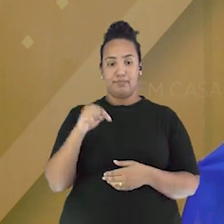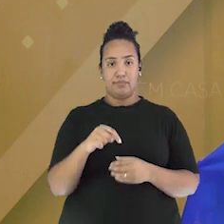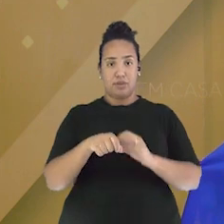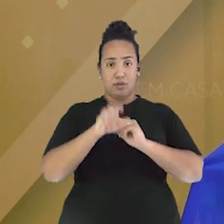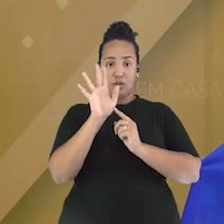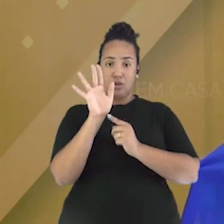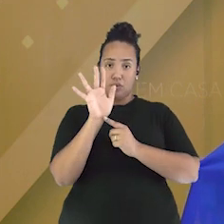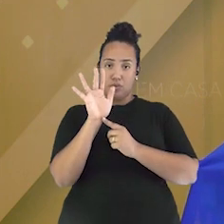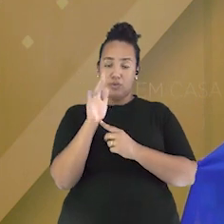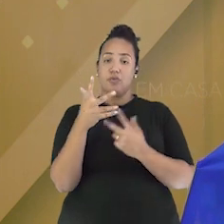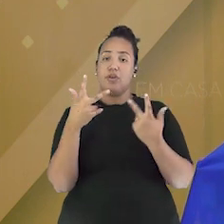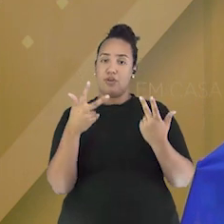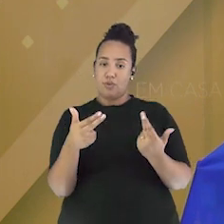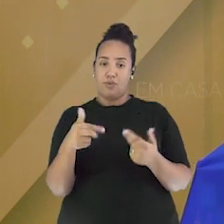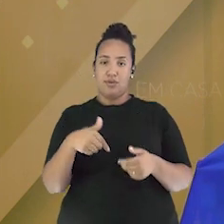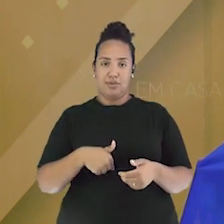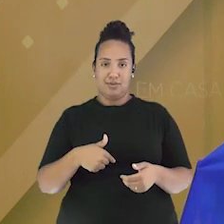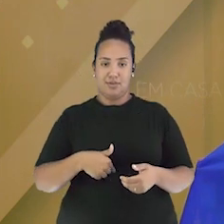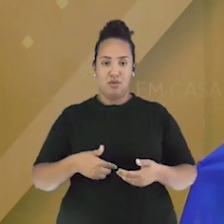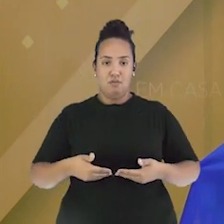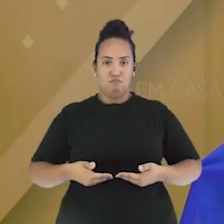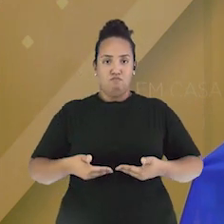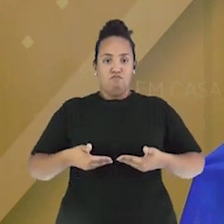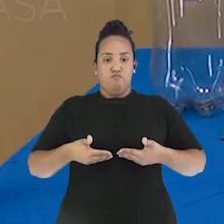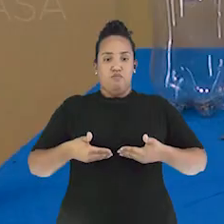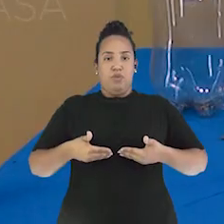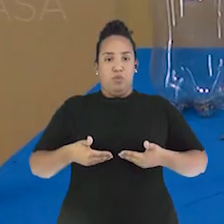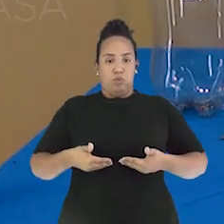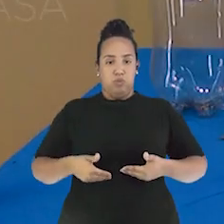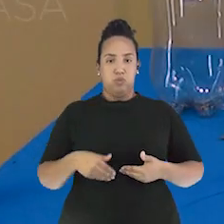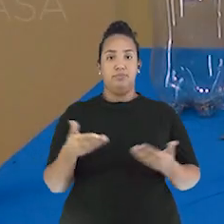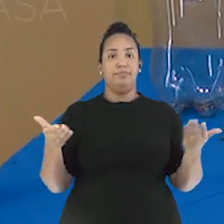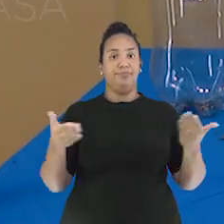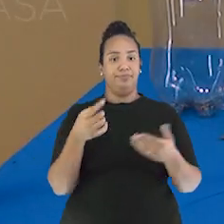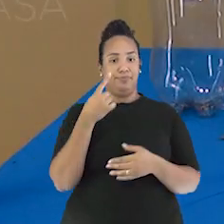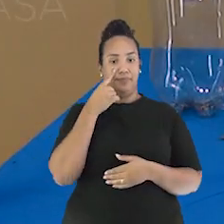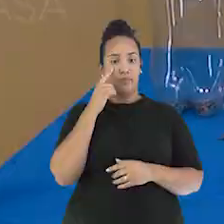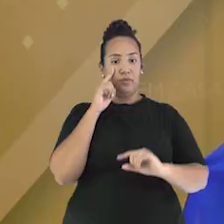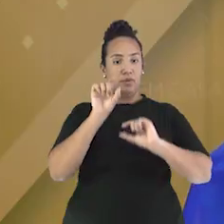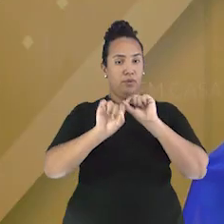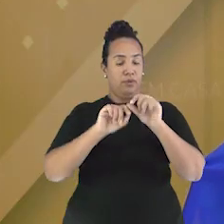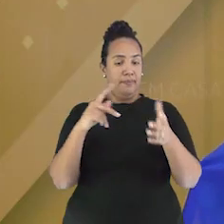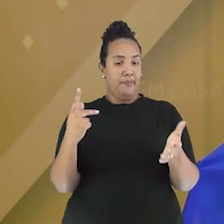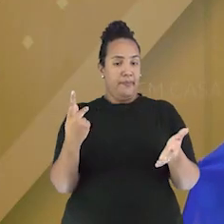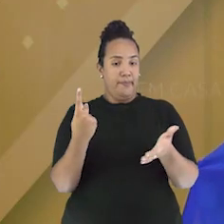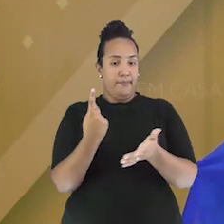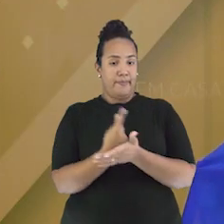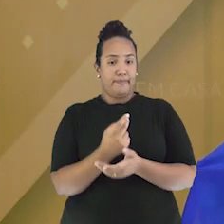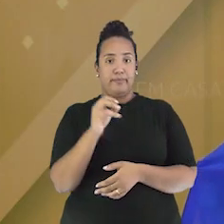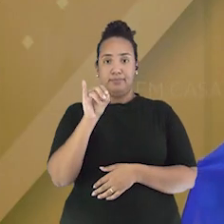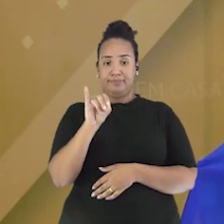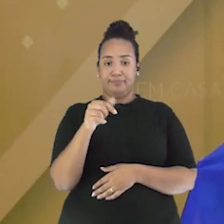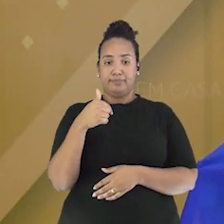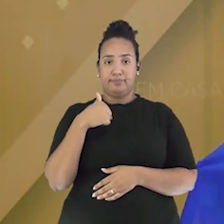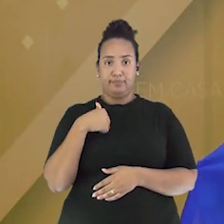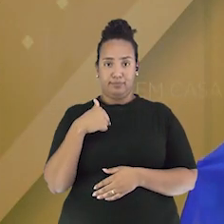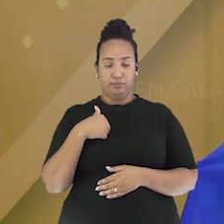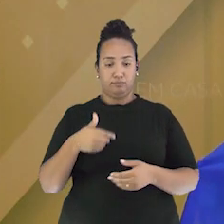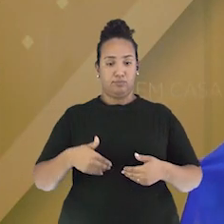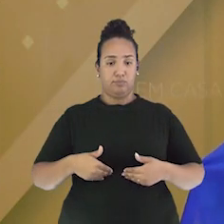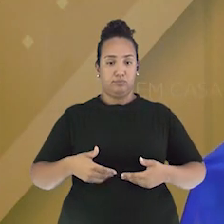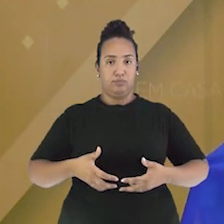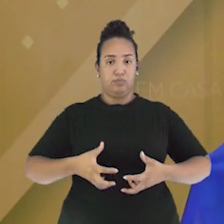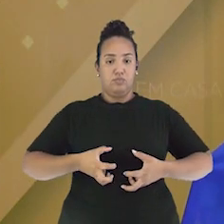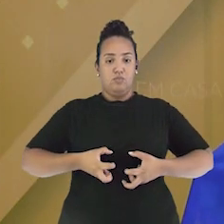a luva representa exatamente ele, o diafragma. E agora, vocês vão ver o que acontece quando eu começo a